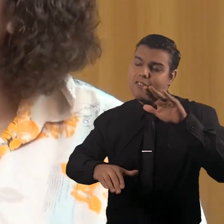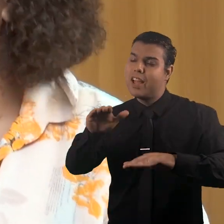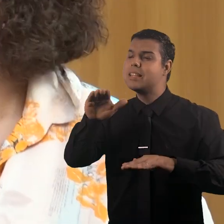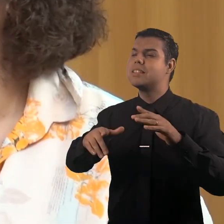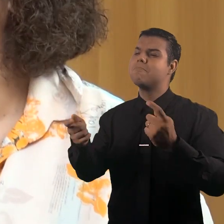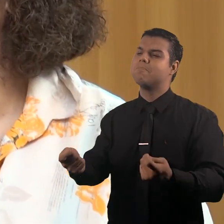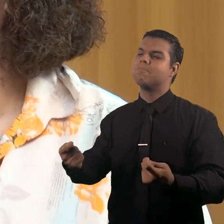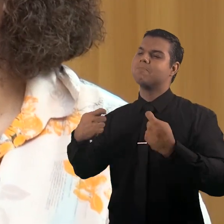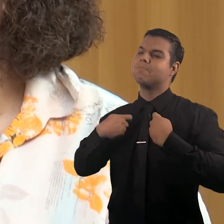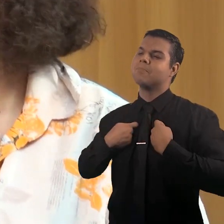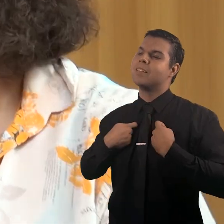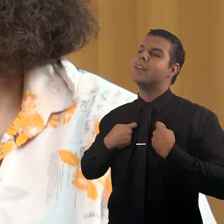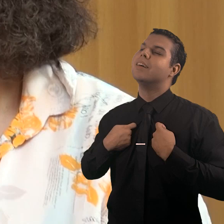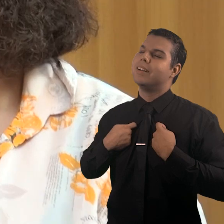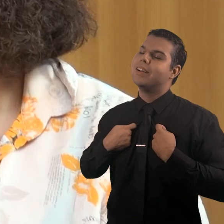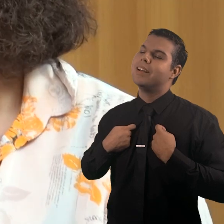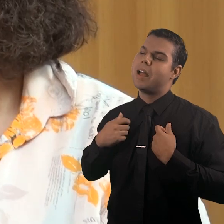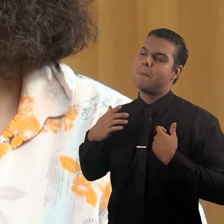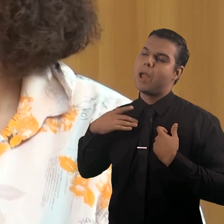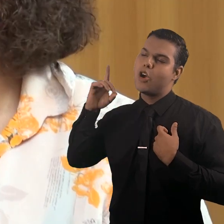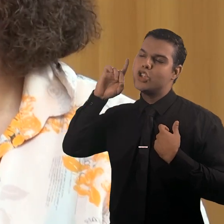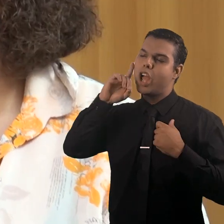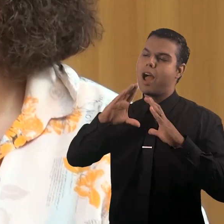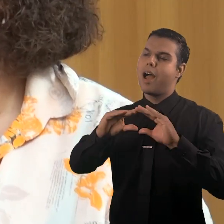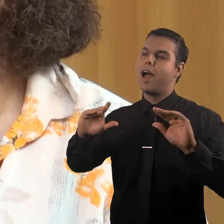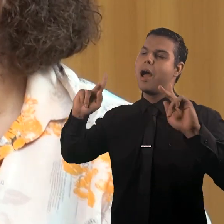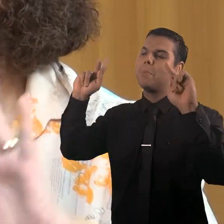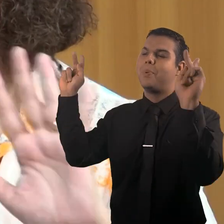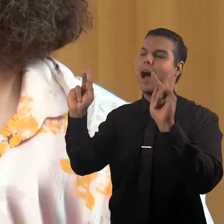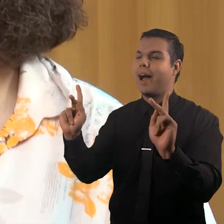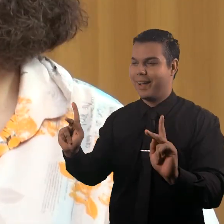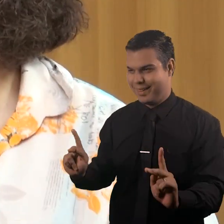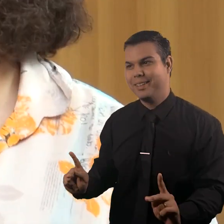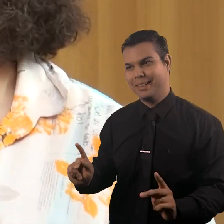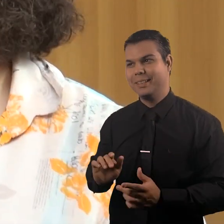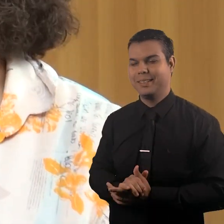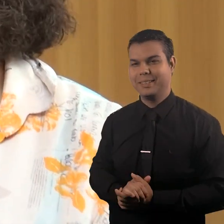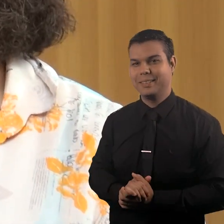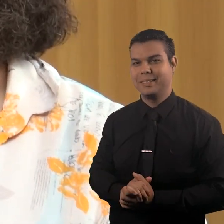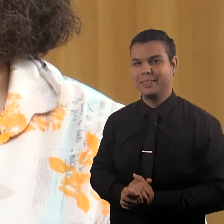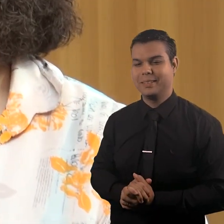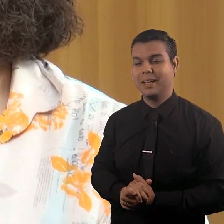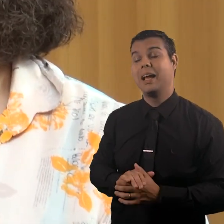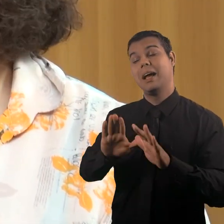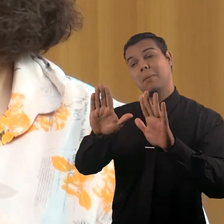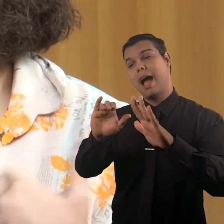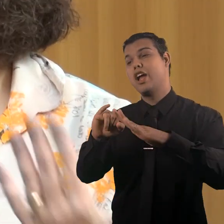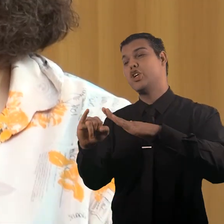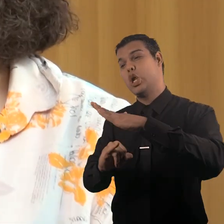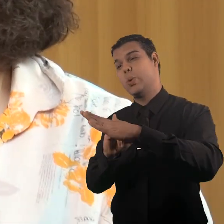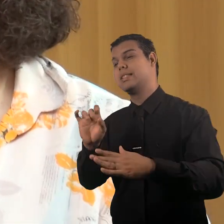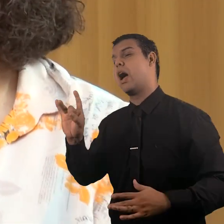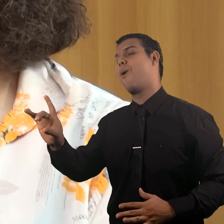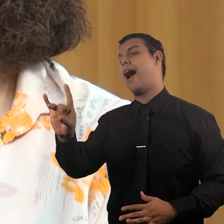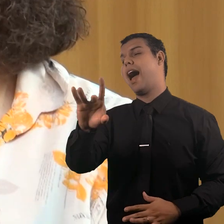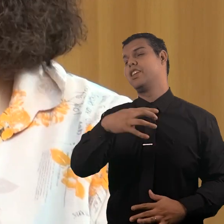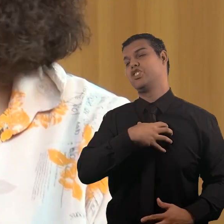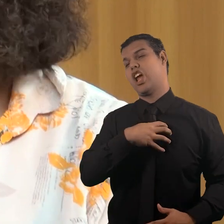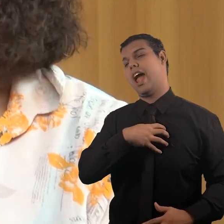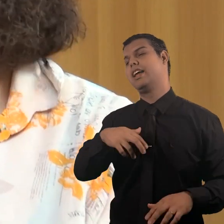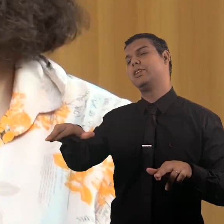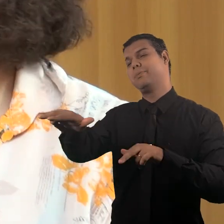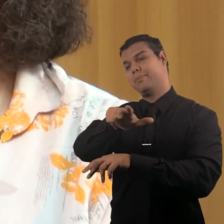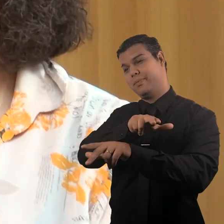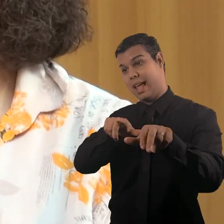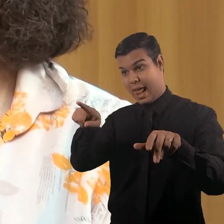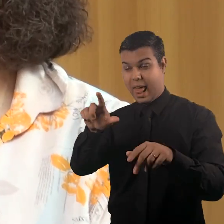só isso. Muitas vezes é isso que vai fazer o dia daquele paciente ser melhor. Mas aí é de